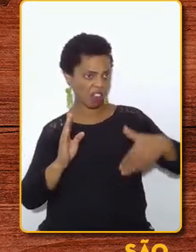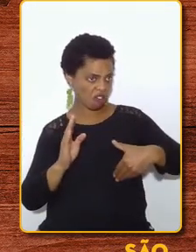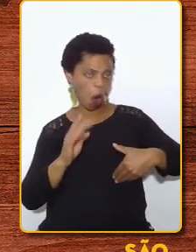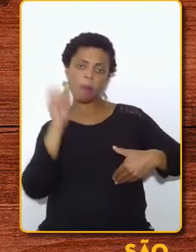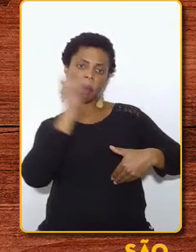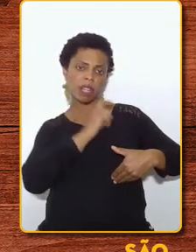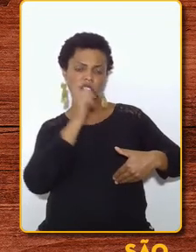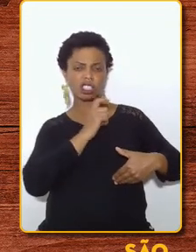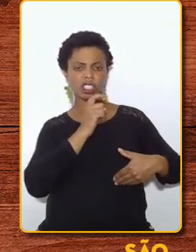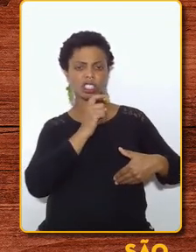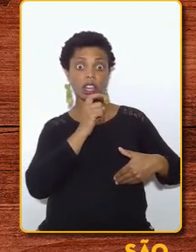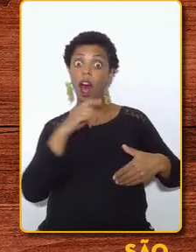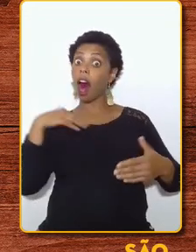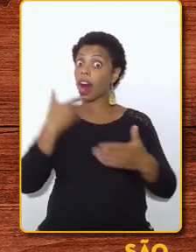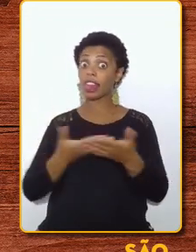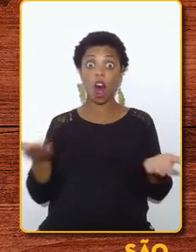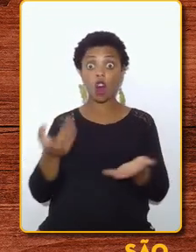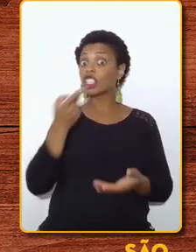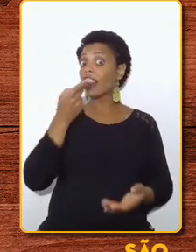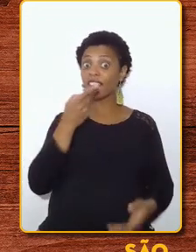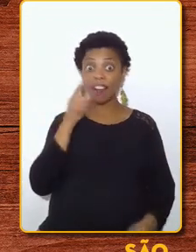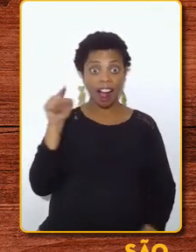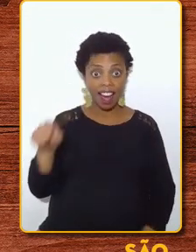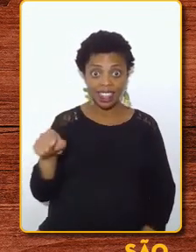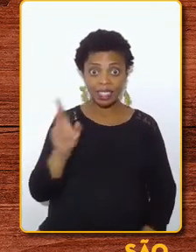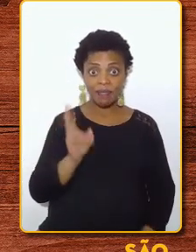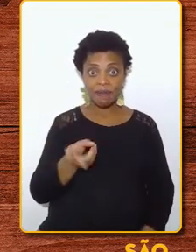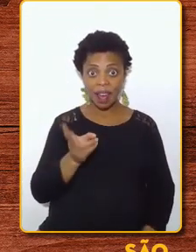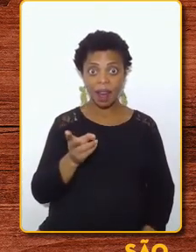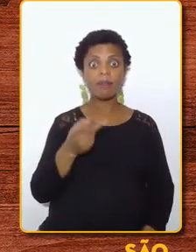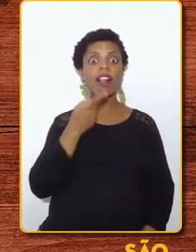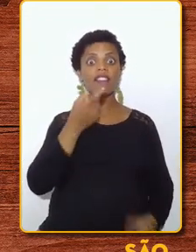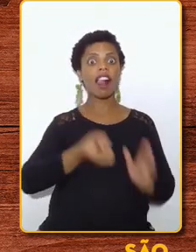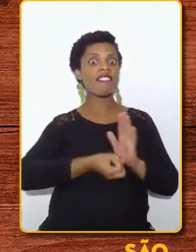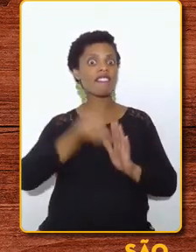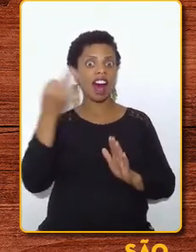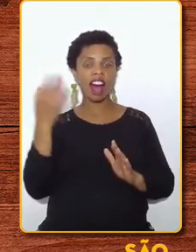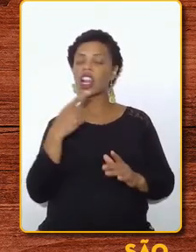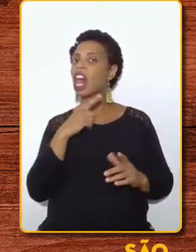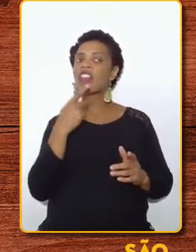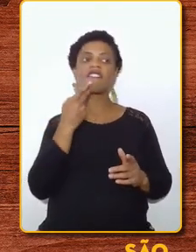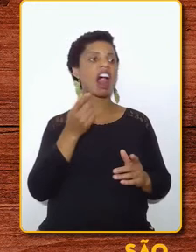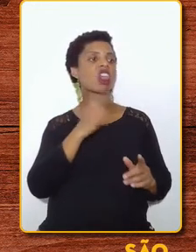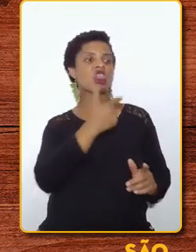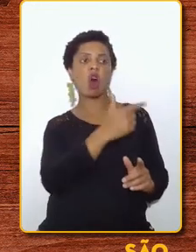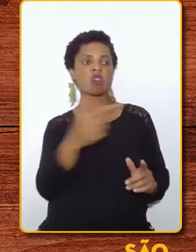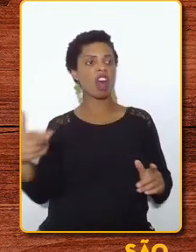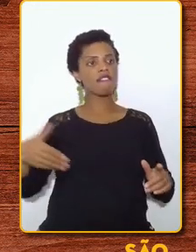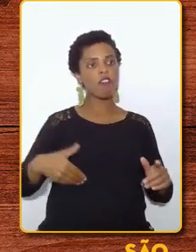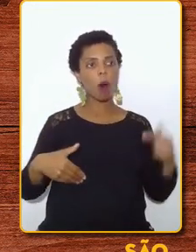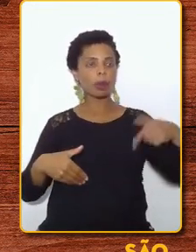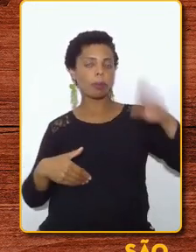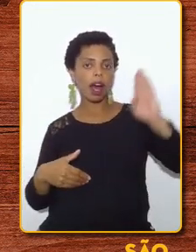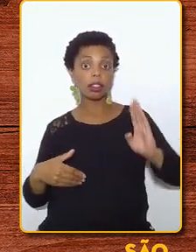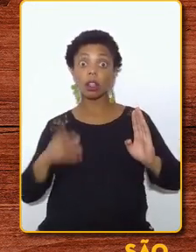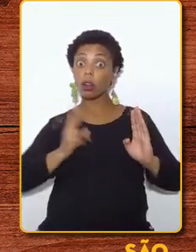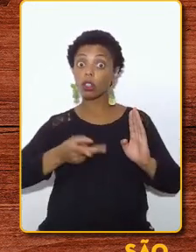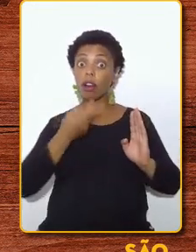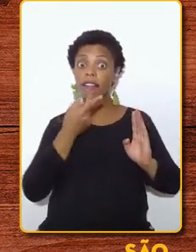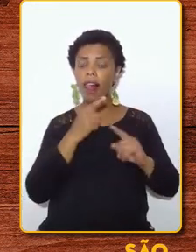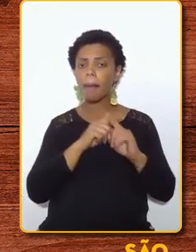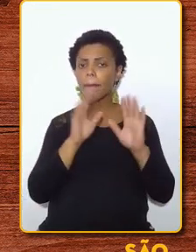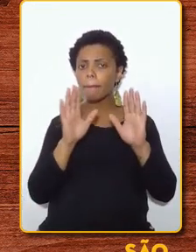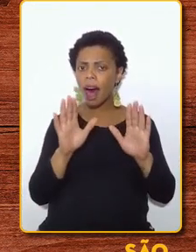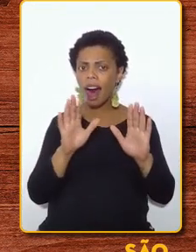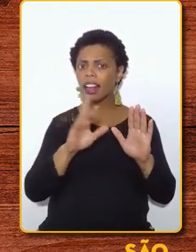continua negando até hoje, a Tereza já falou, enfim, já foi falando diversas vezes, que ele continua negando a existência da fome. Mas isso não é só uma questão